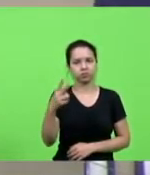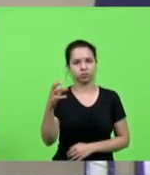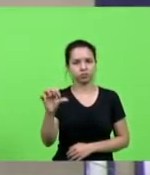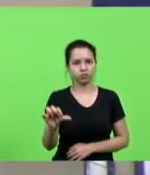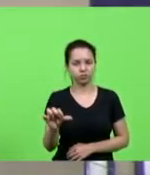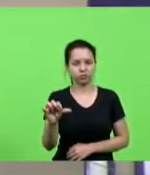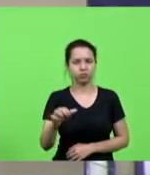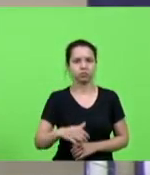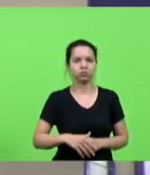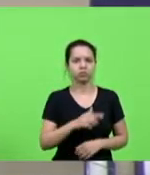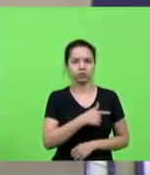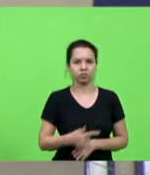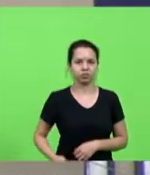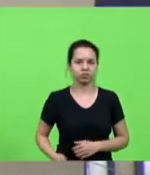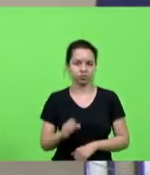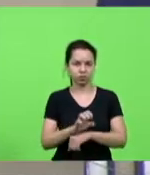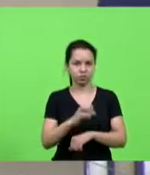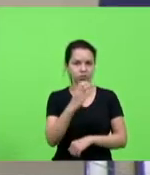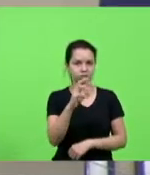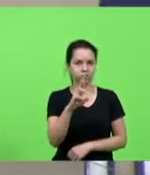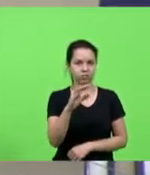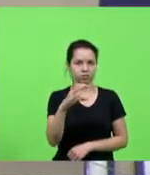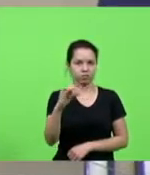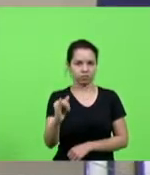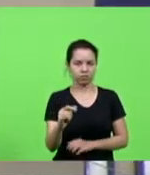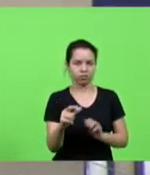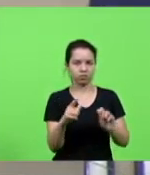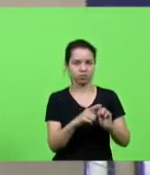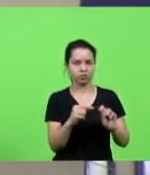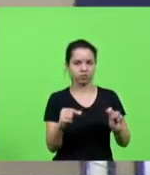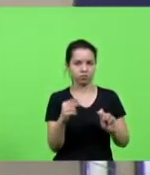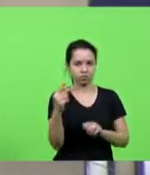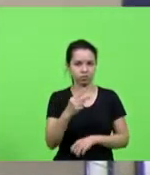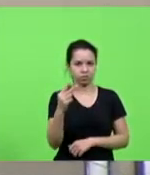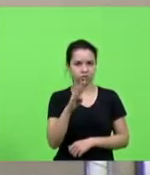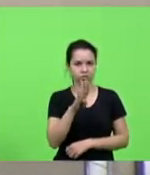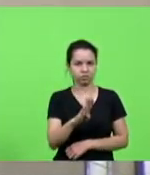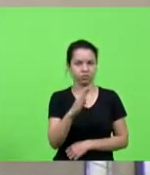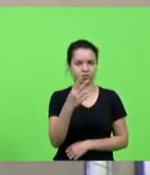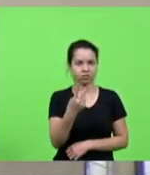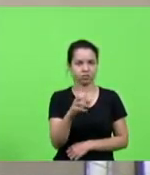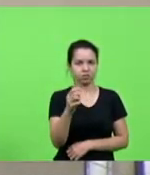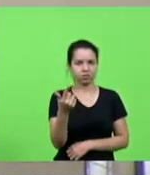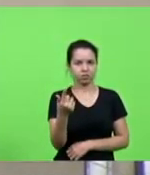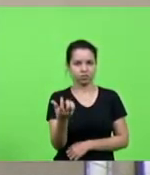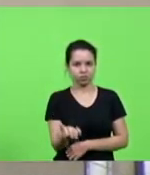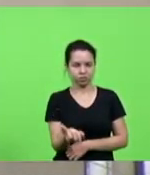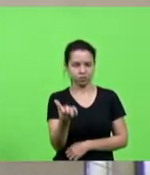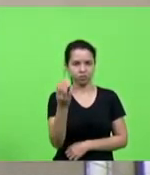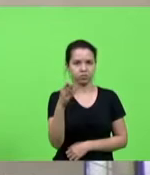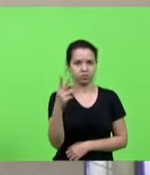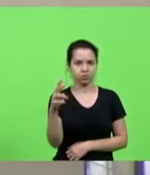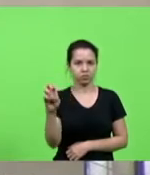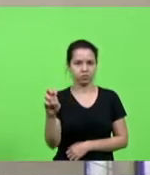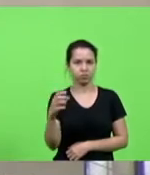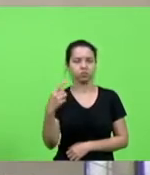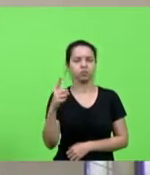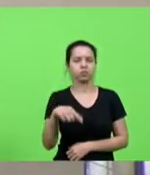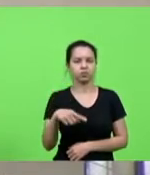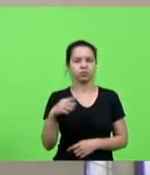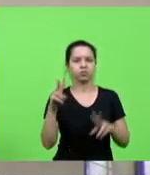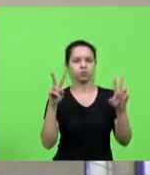Estado. Acresce o artigo 2º-B à lei 13.516 de 2005, que dispõe sobre a exploração